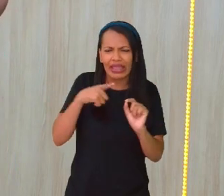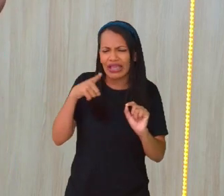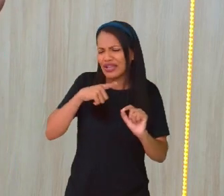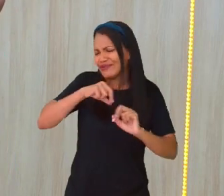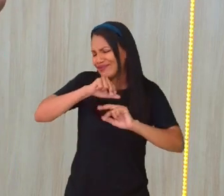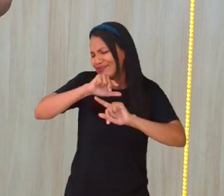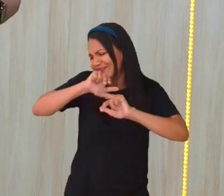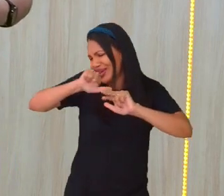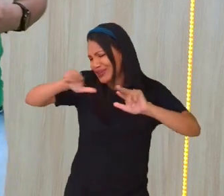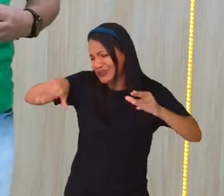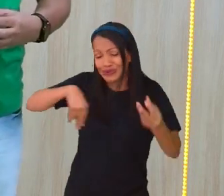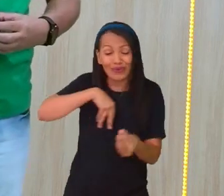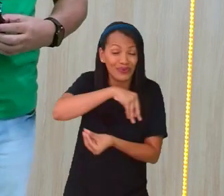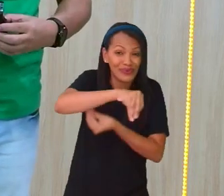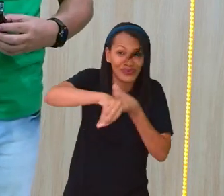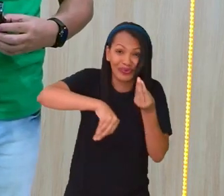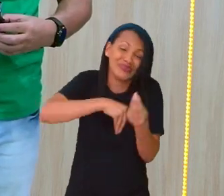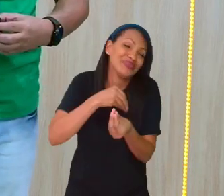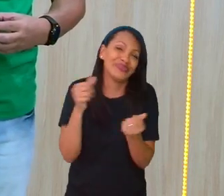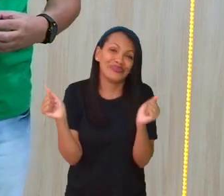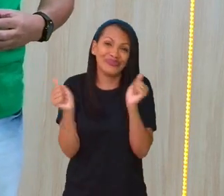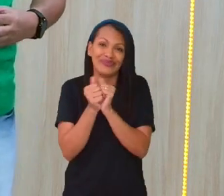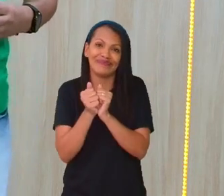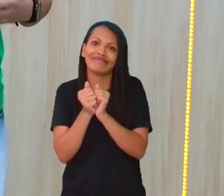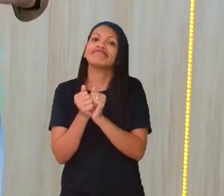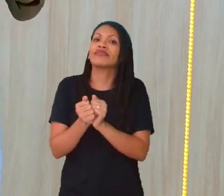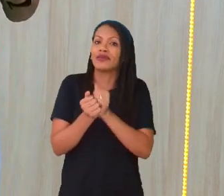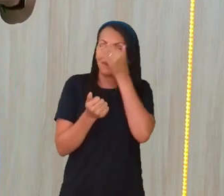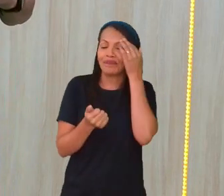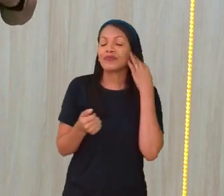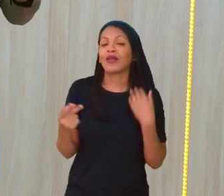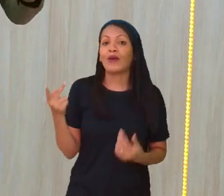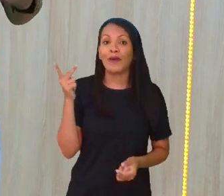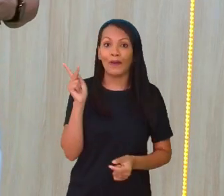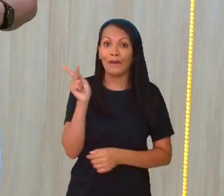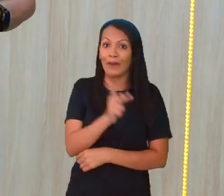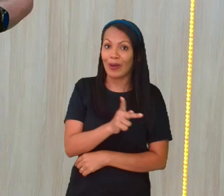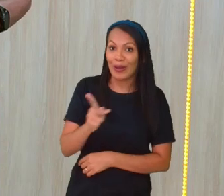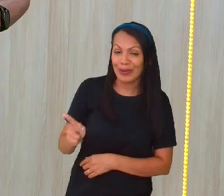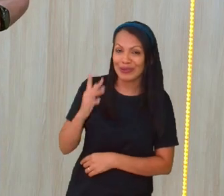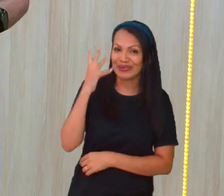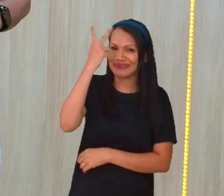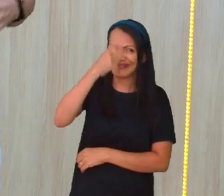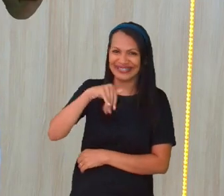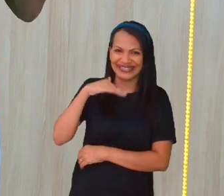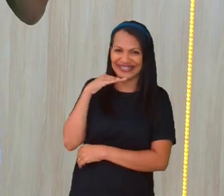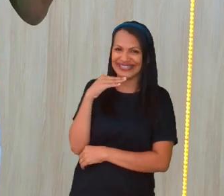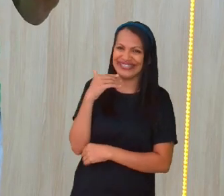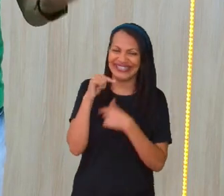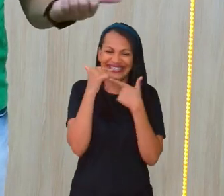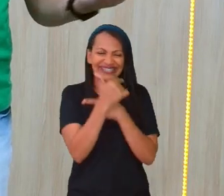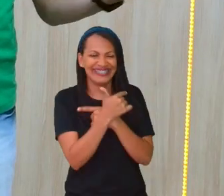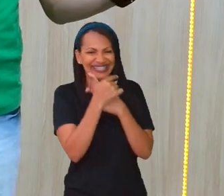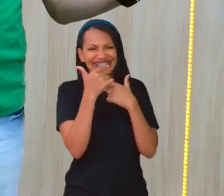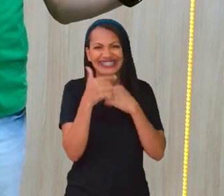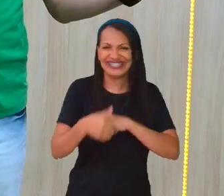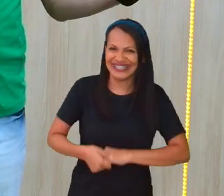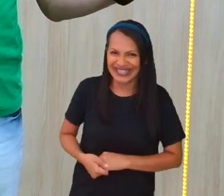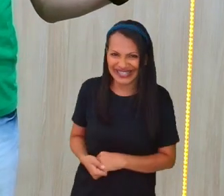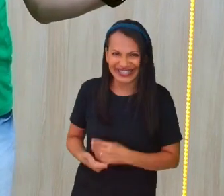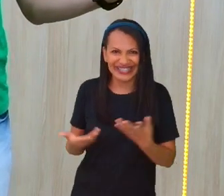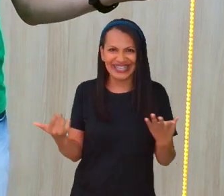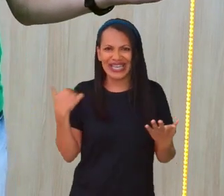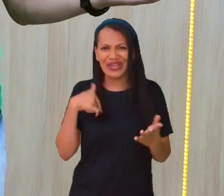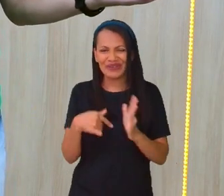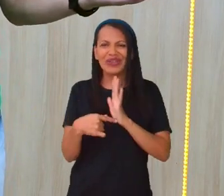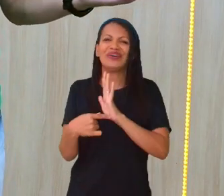gueri-gueri. Como dizia o professor do Rostinho Lindo, cheio de gueri-gueri. O que quer dizer? Ah, danado. Eu